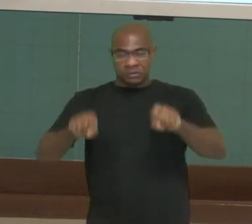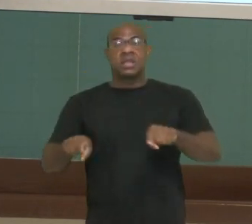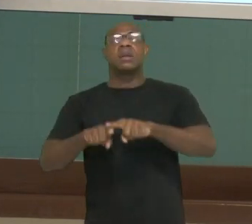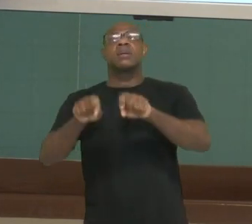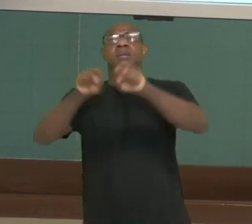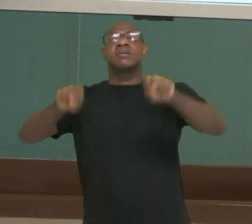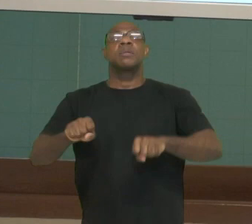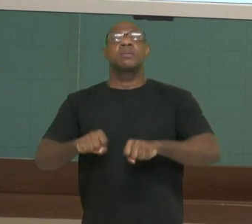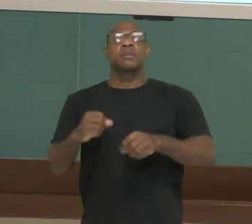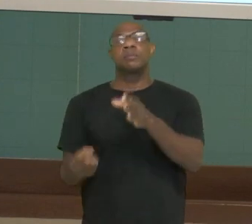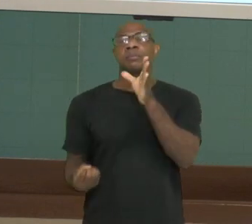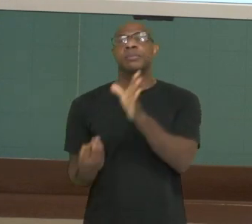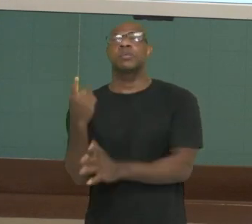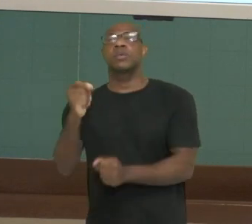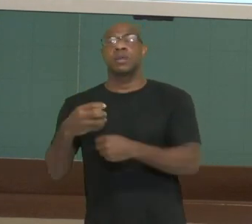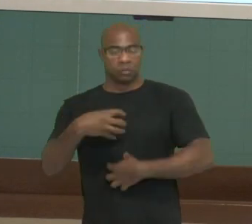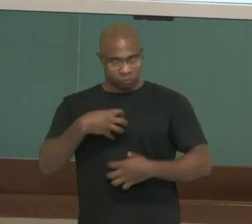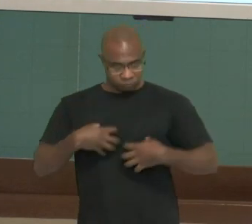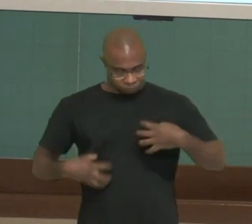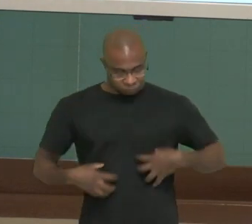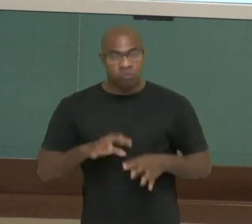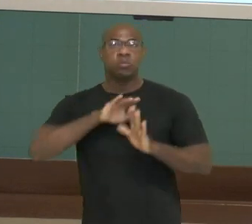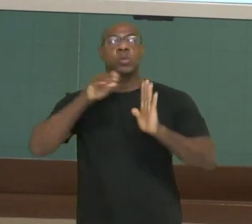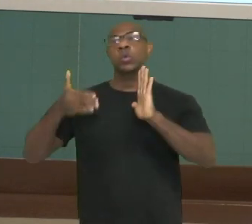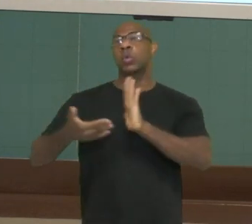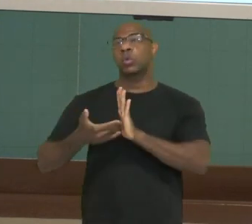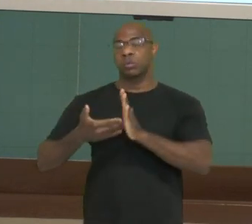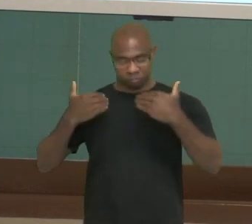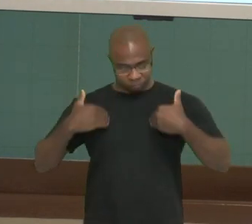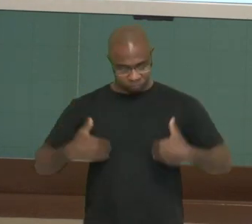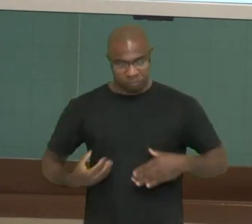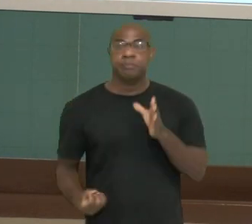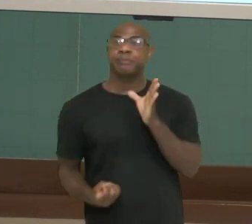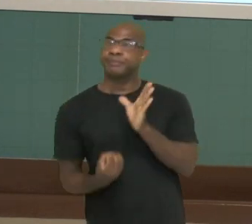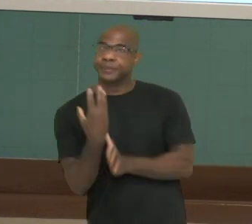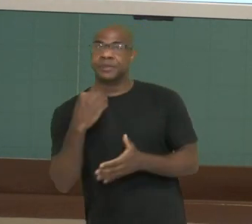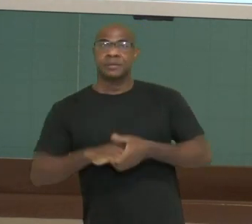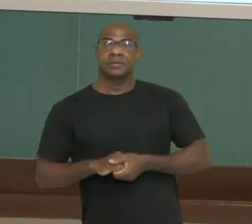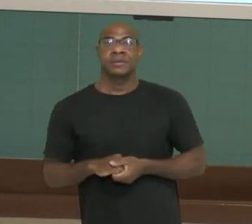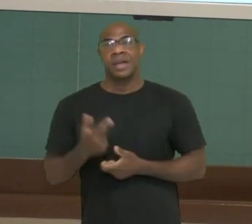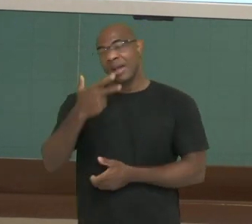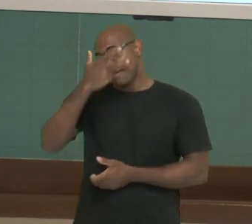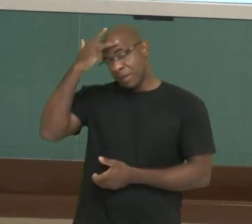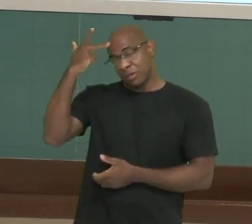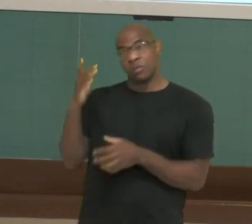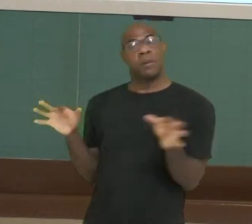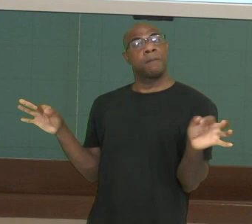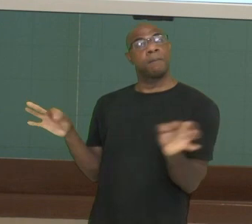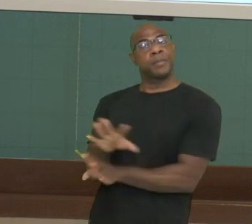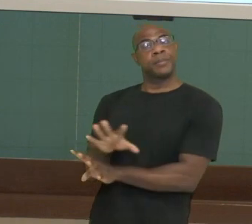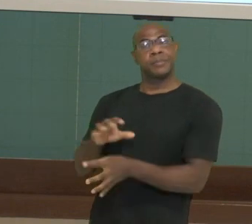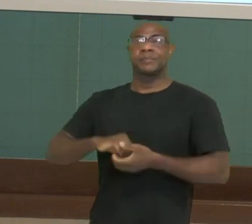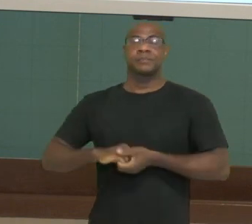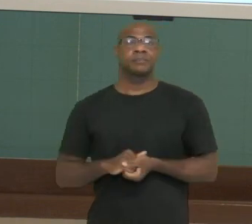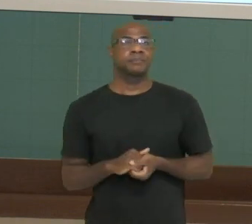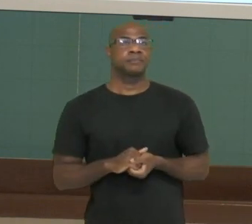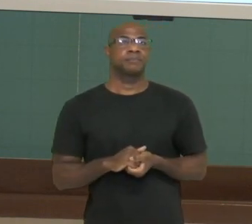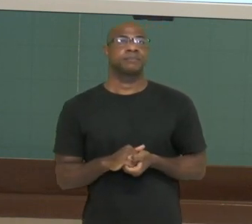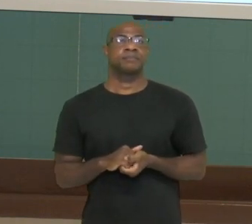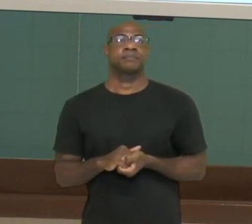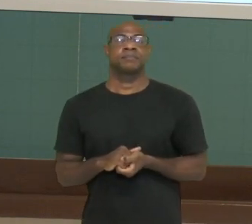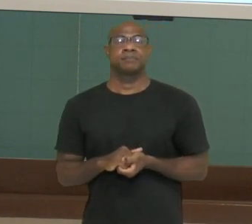formar o organismo como um todo, ou seja, o indivíduo por completo.